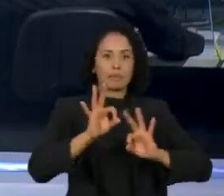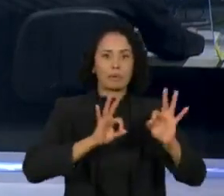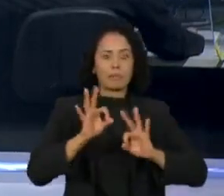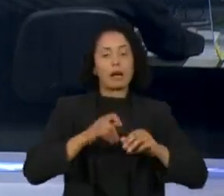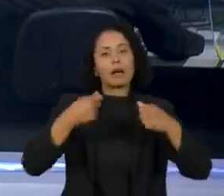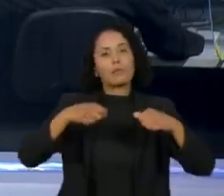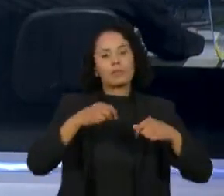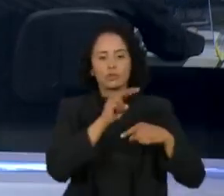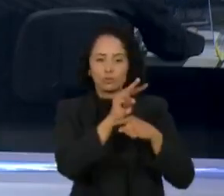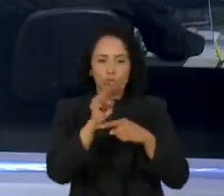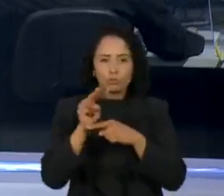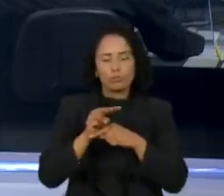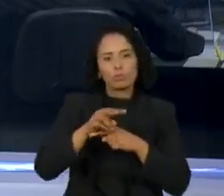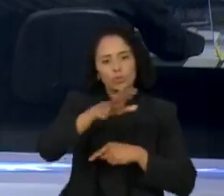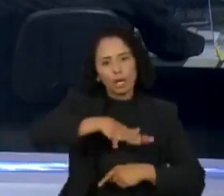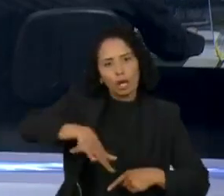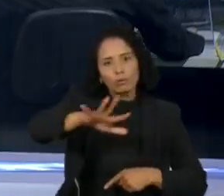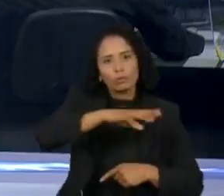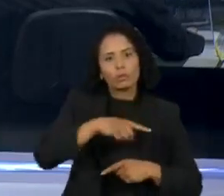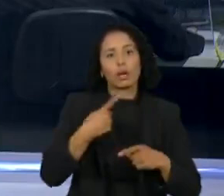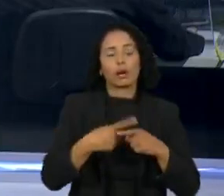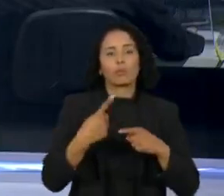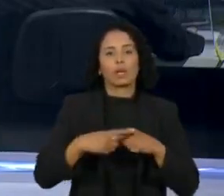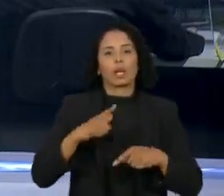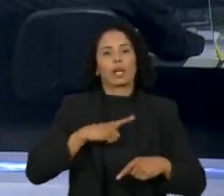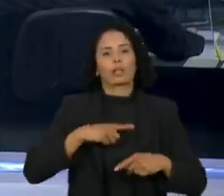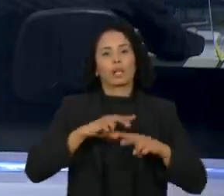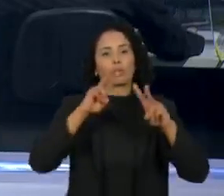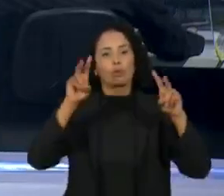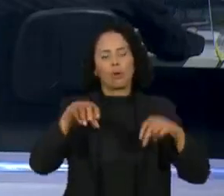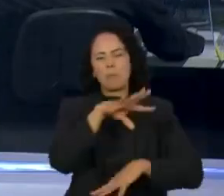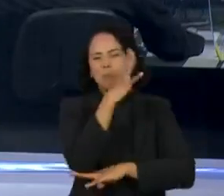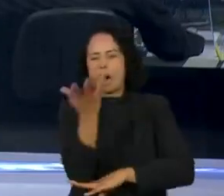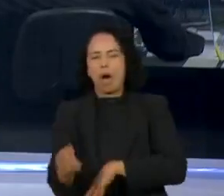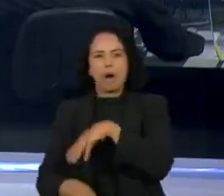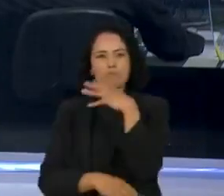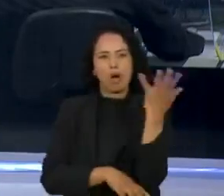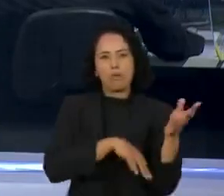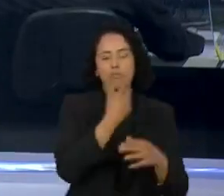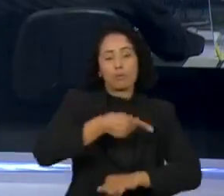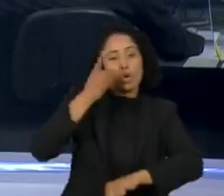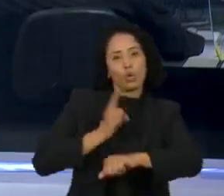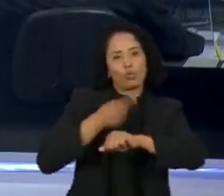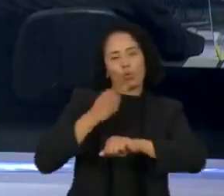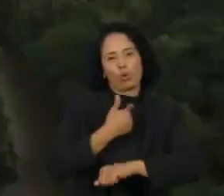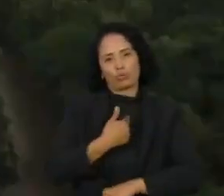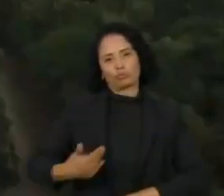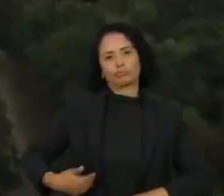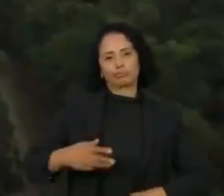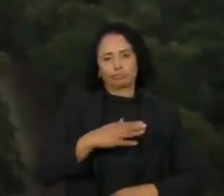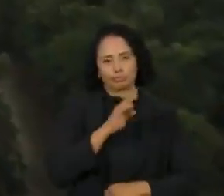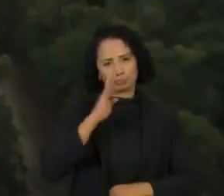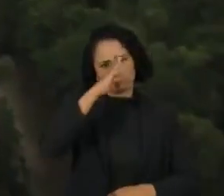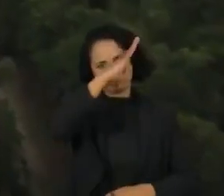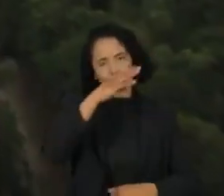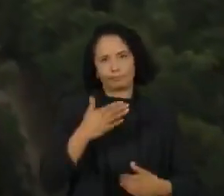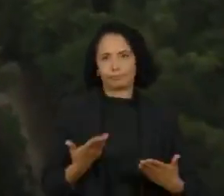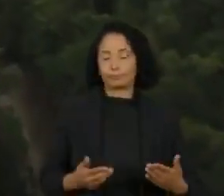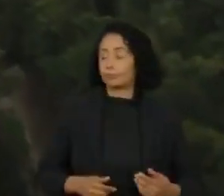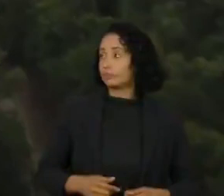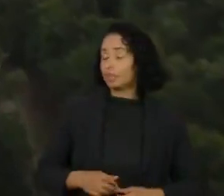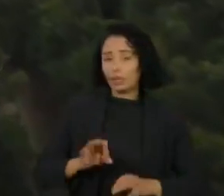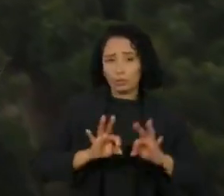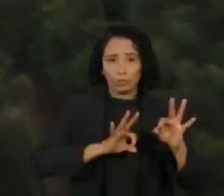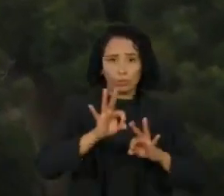preservação da região e conter o desmatamento que tem batido recordes durante o governo Bolsonaro. O plano de